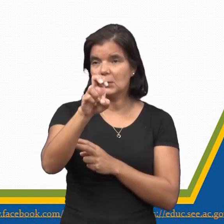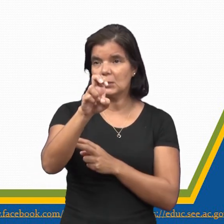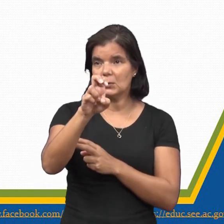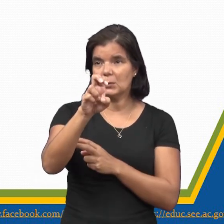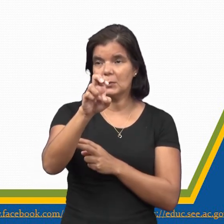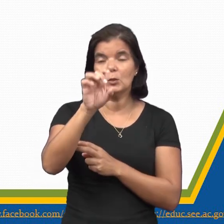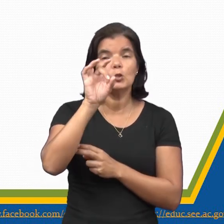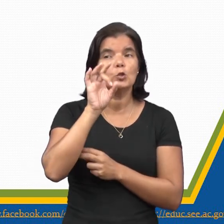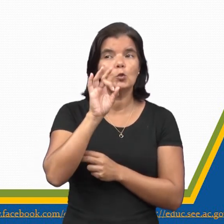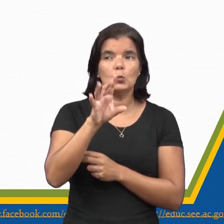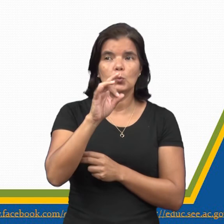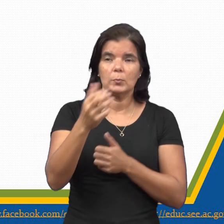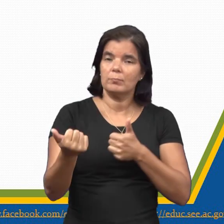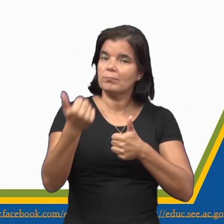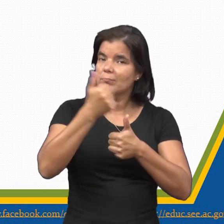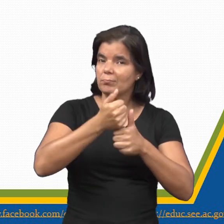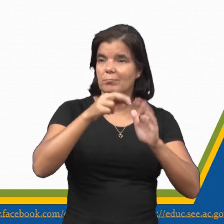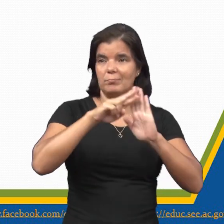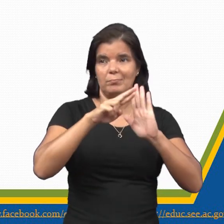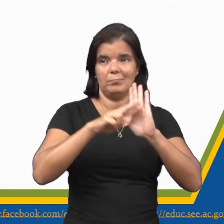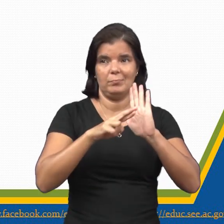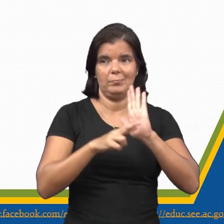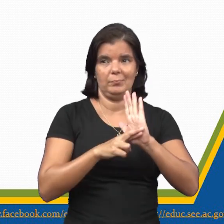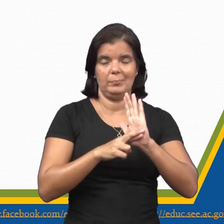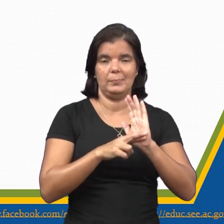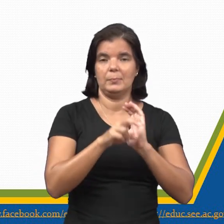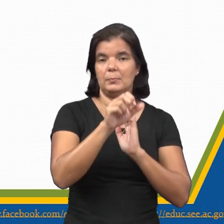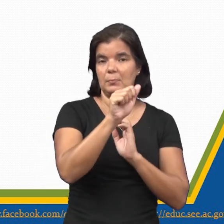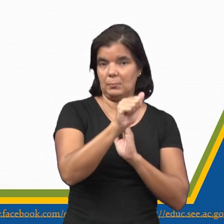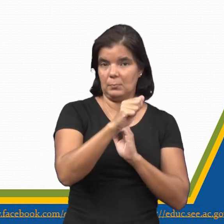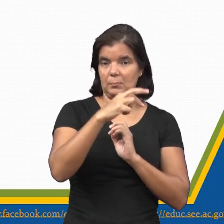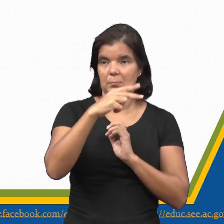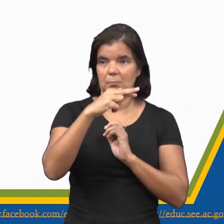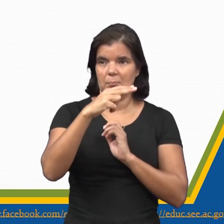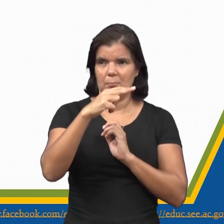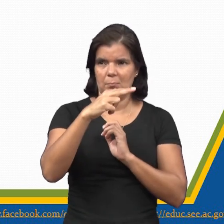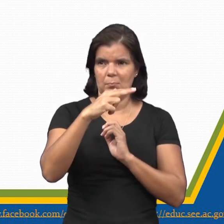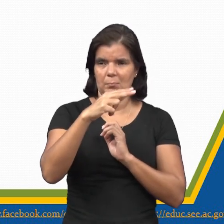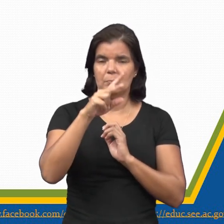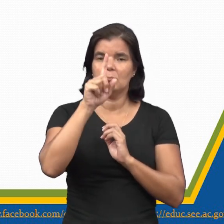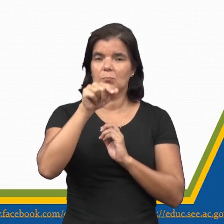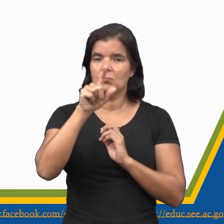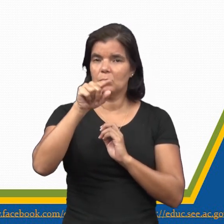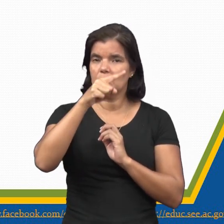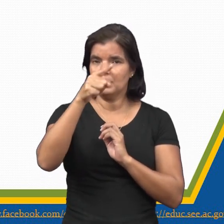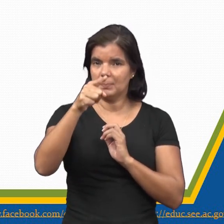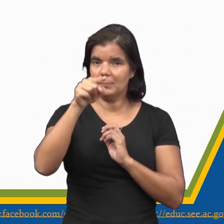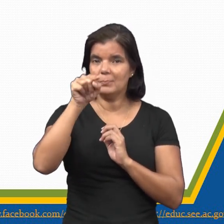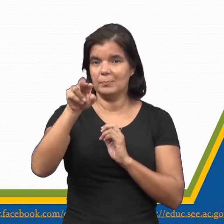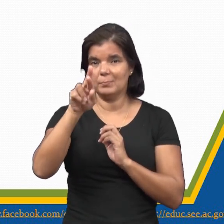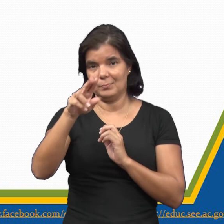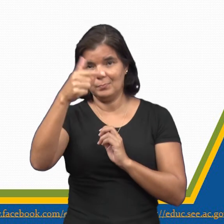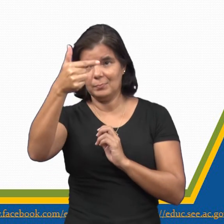5, basta aplicar na fórmula. A área do círculo é πr ao quadrado.